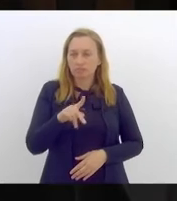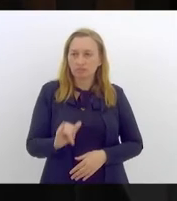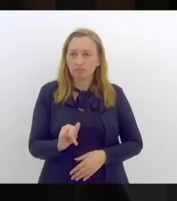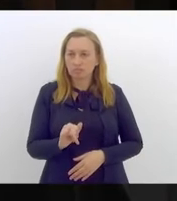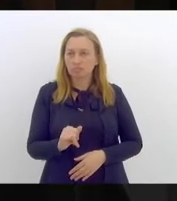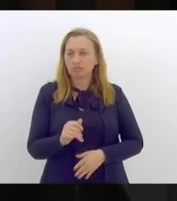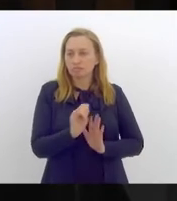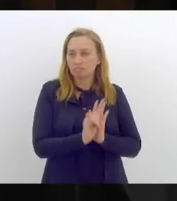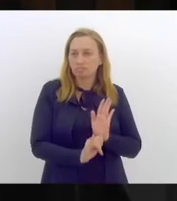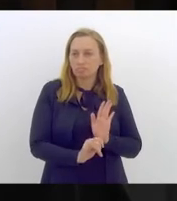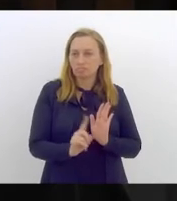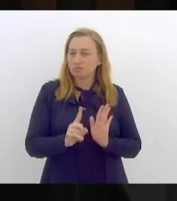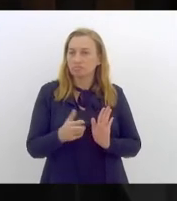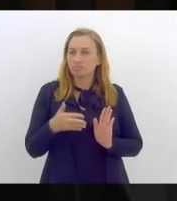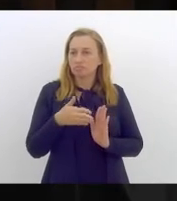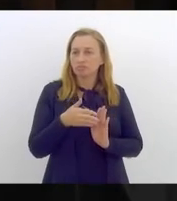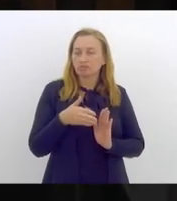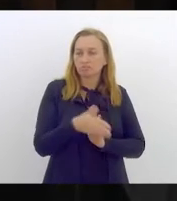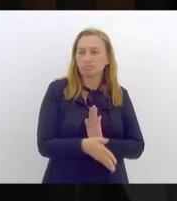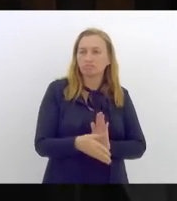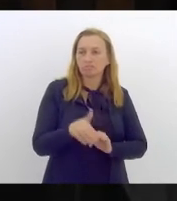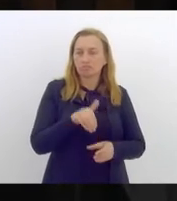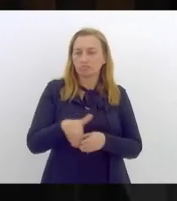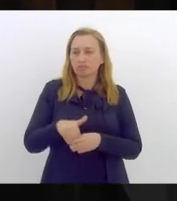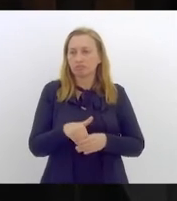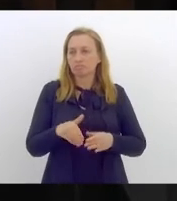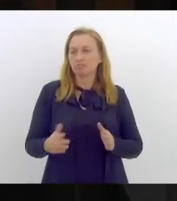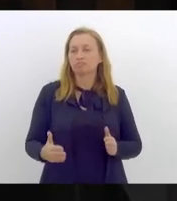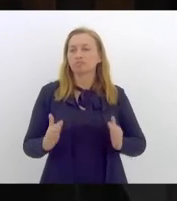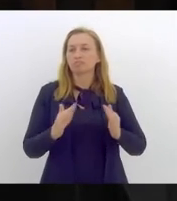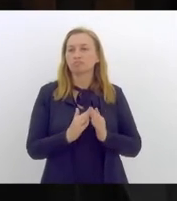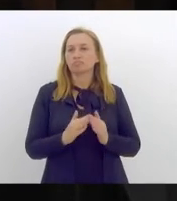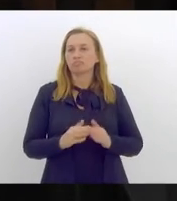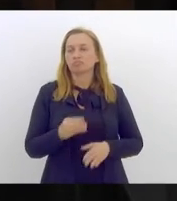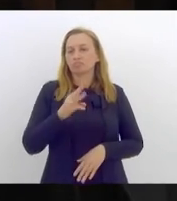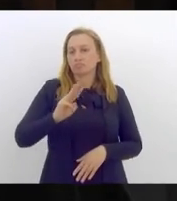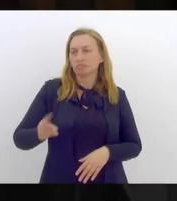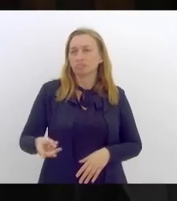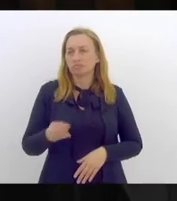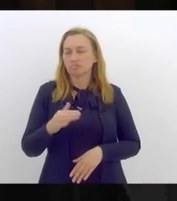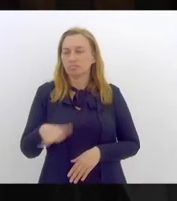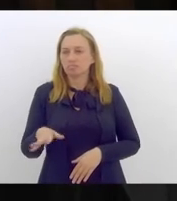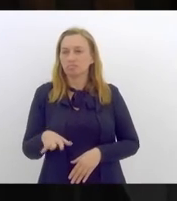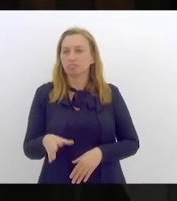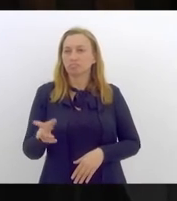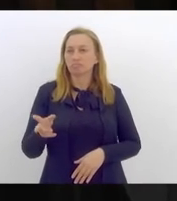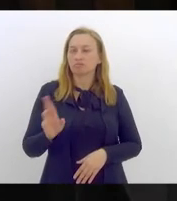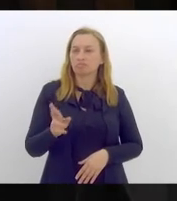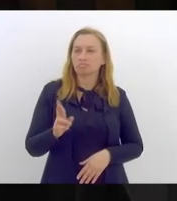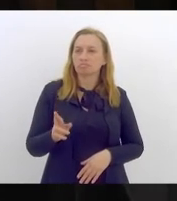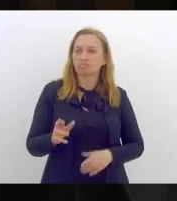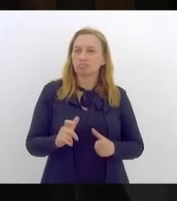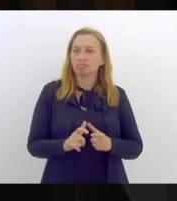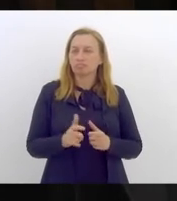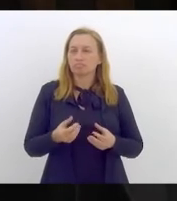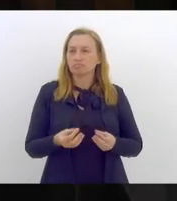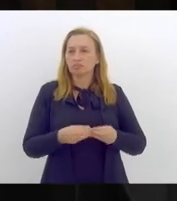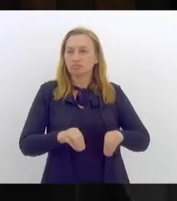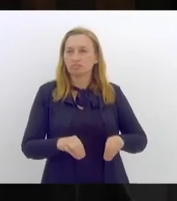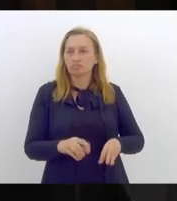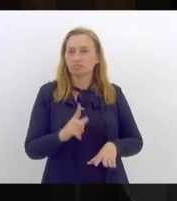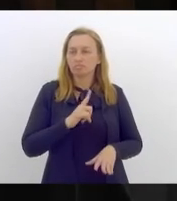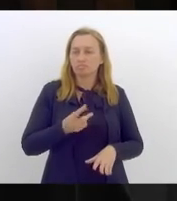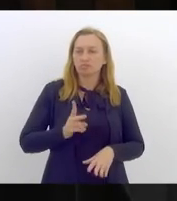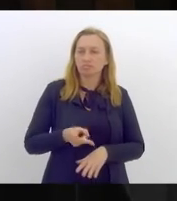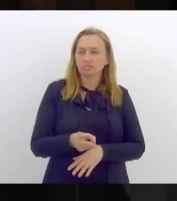e o relatório não ser votado nessa casa. 3 bilhões e meio de reais é o tamanho do prejuízo que a Operação Delaware vai